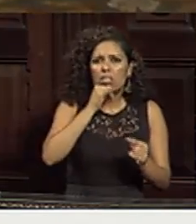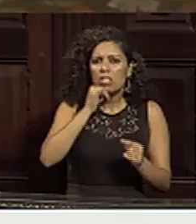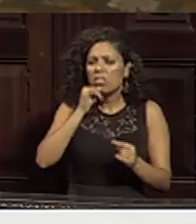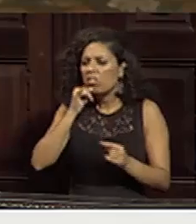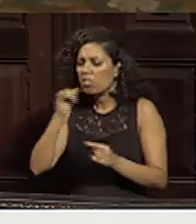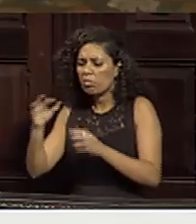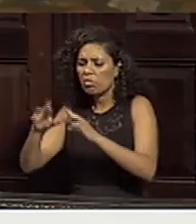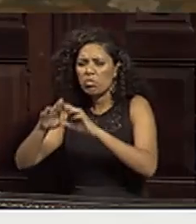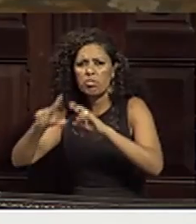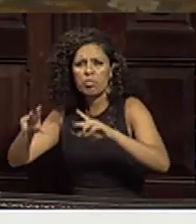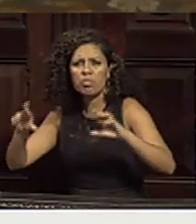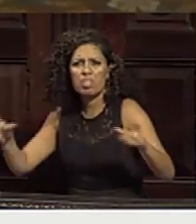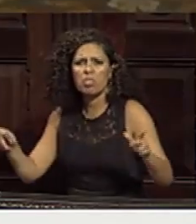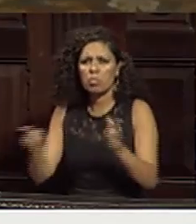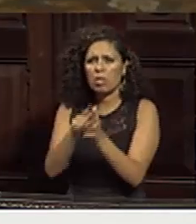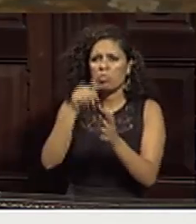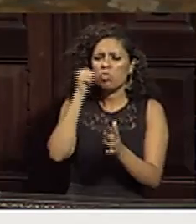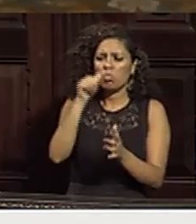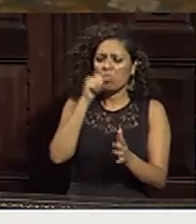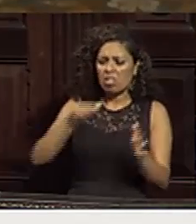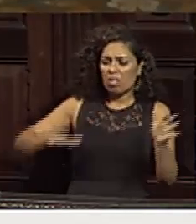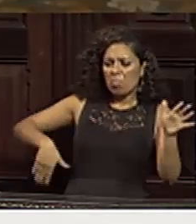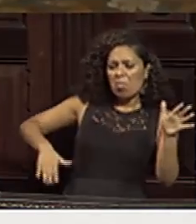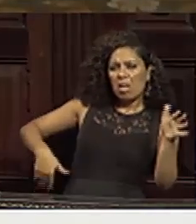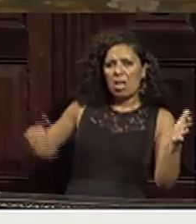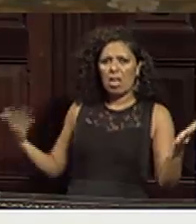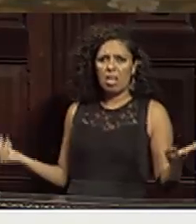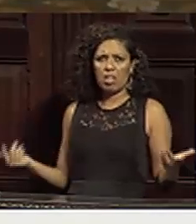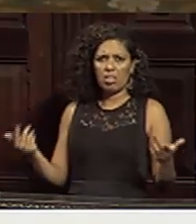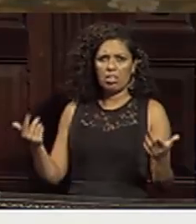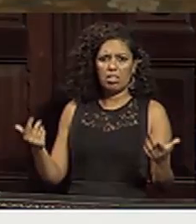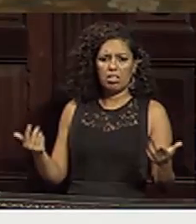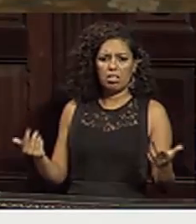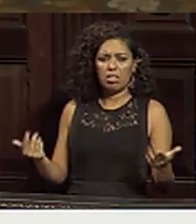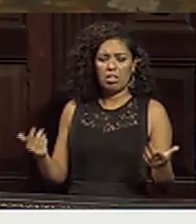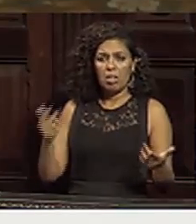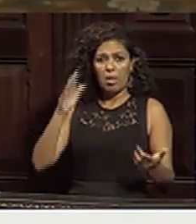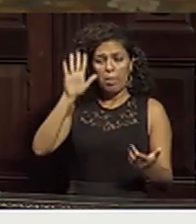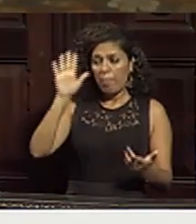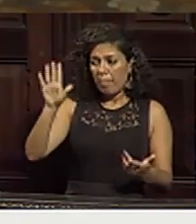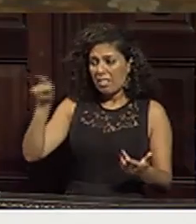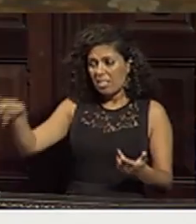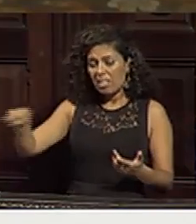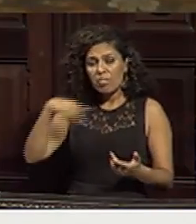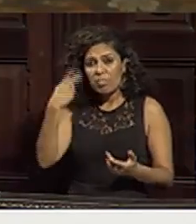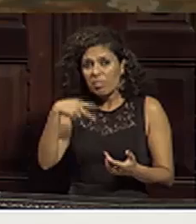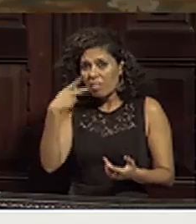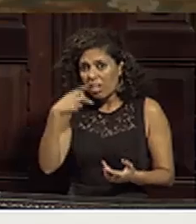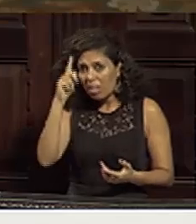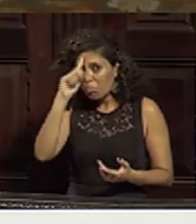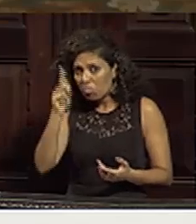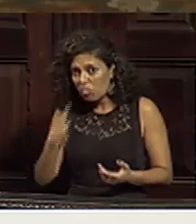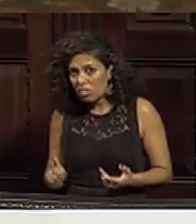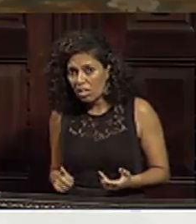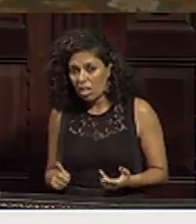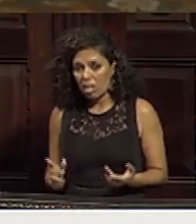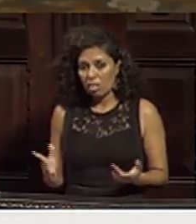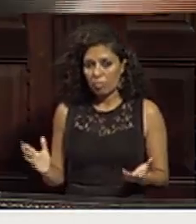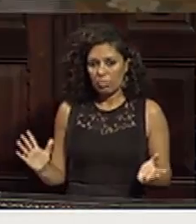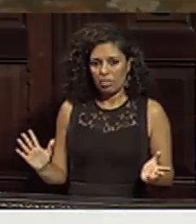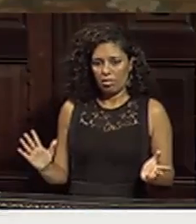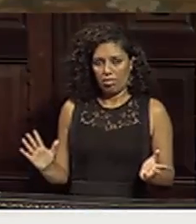reconhecer é que, de acordo com a posição dele, o que ele propõe é